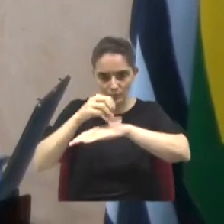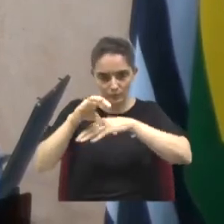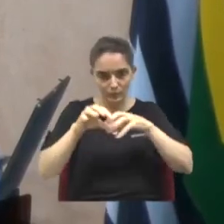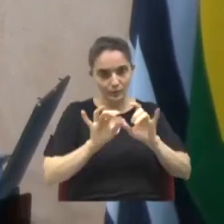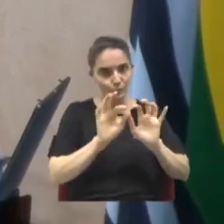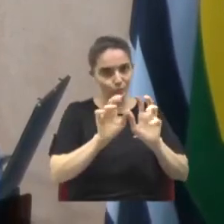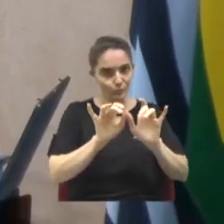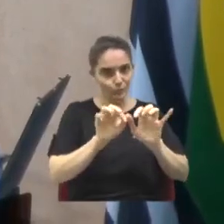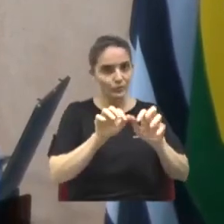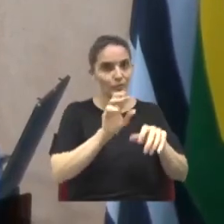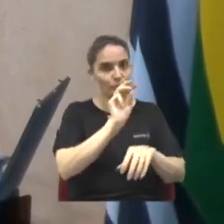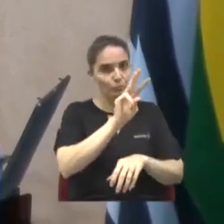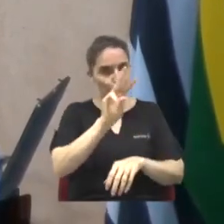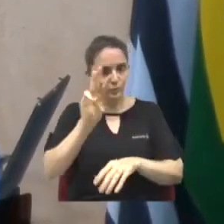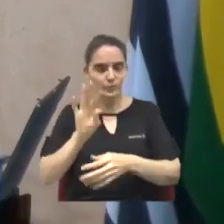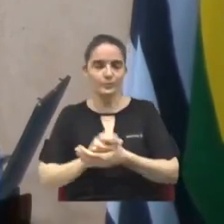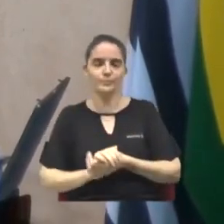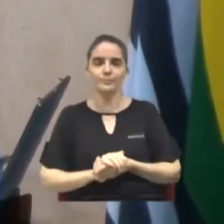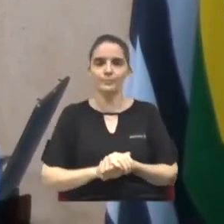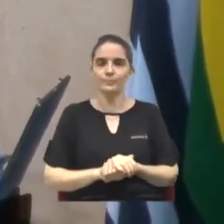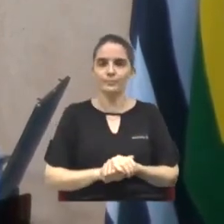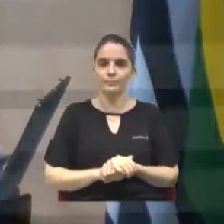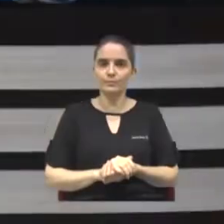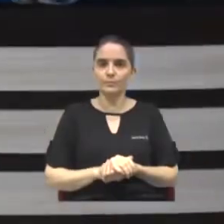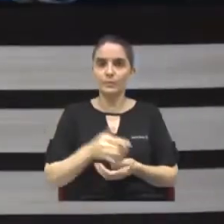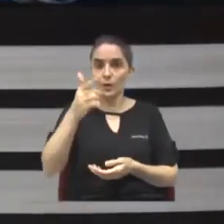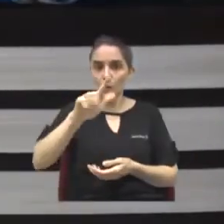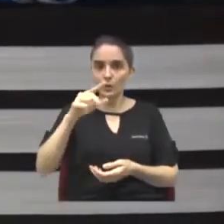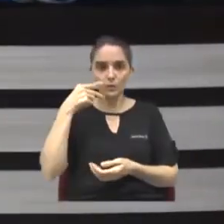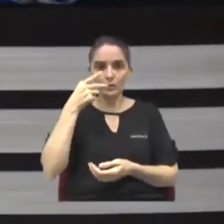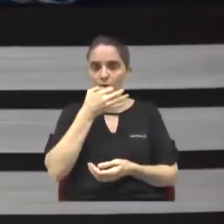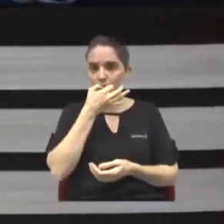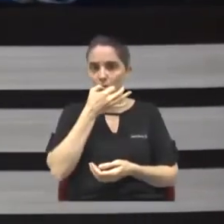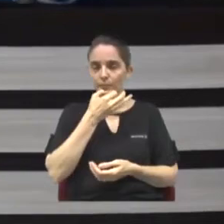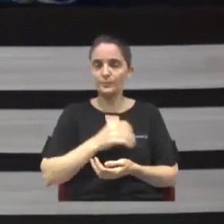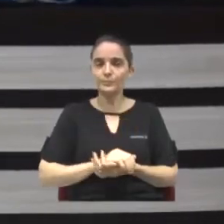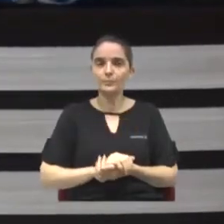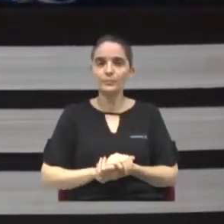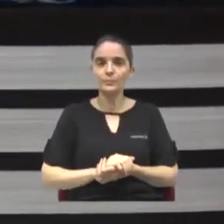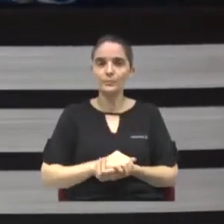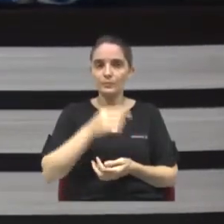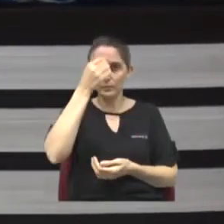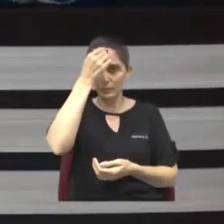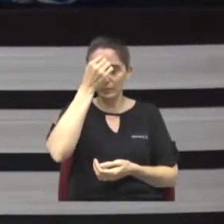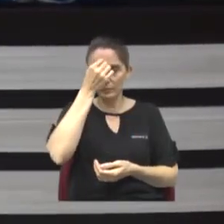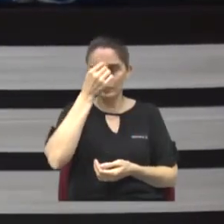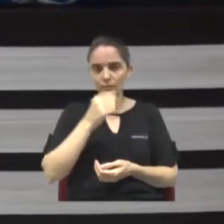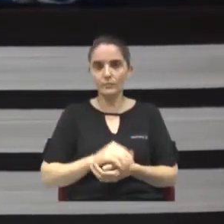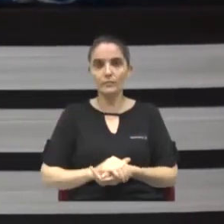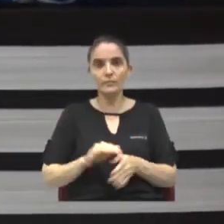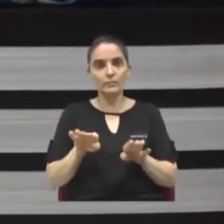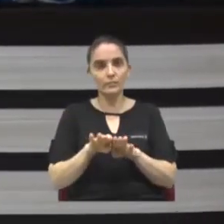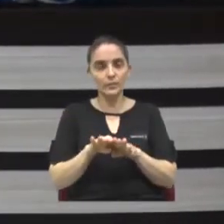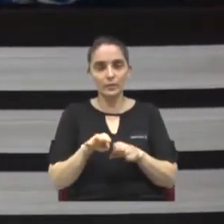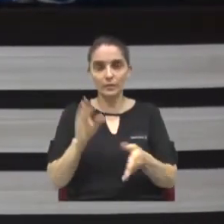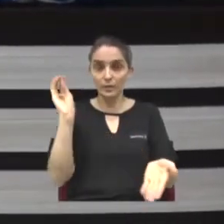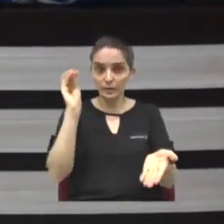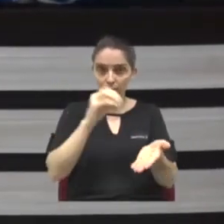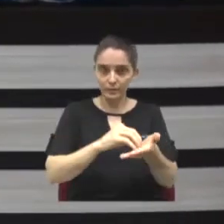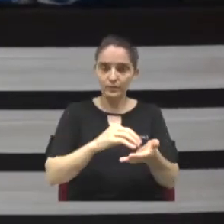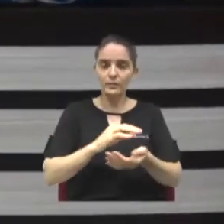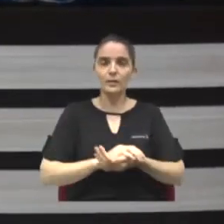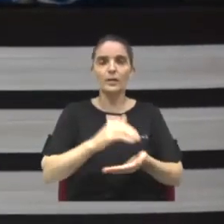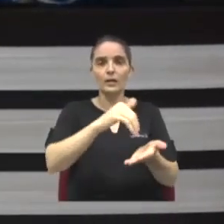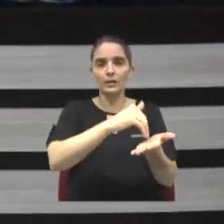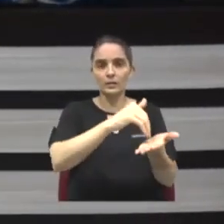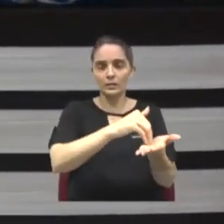obrigado, vereador. Mais algum vereador deseja discutir o requerimento? Gostaria. Com a palavra, doutor Rafael Camargo. Acrescentar também que o